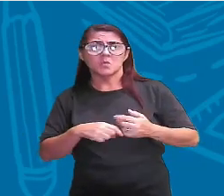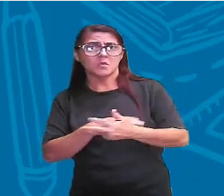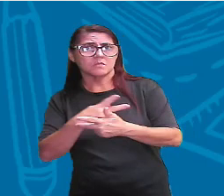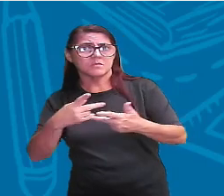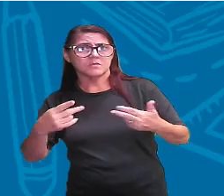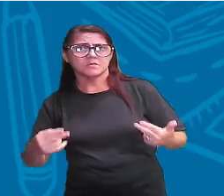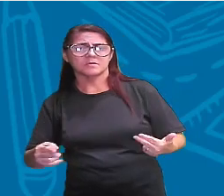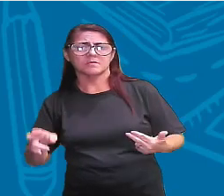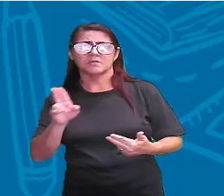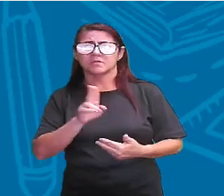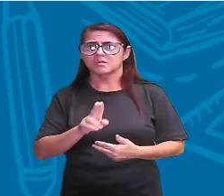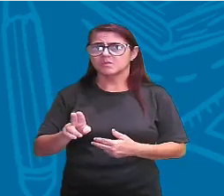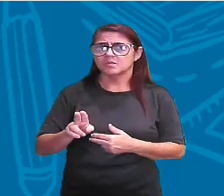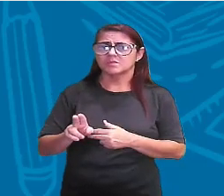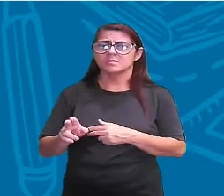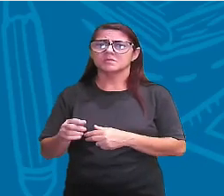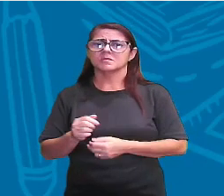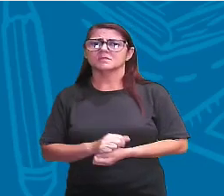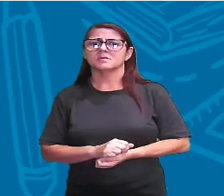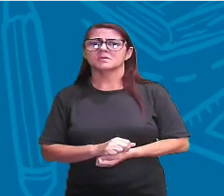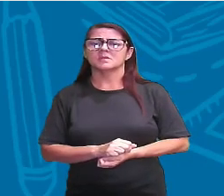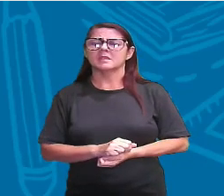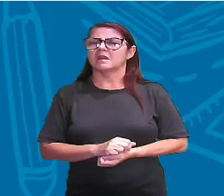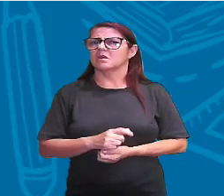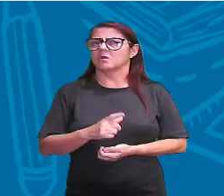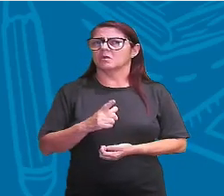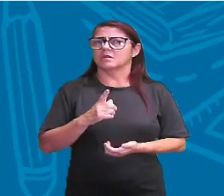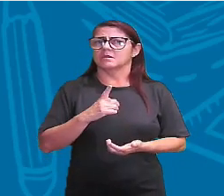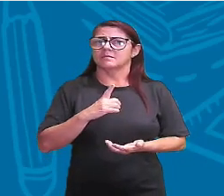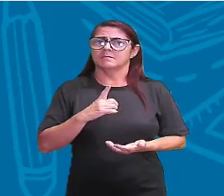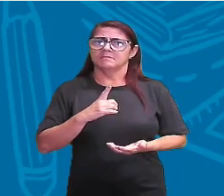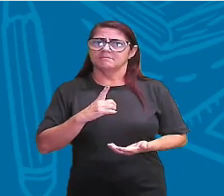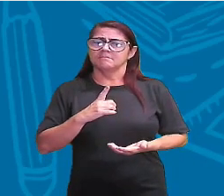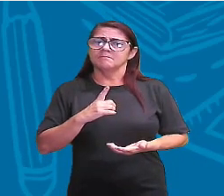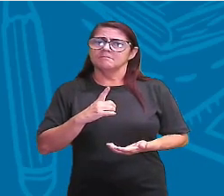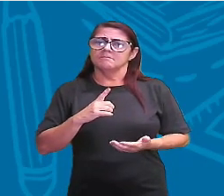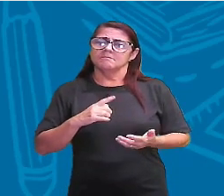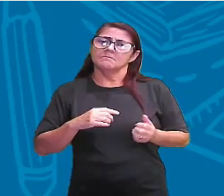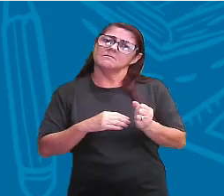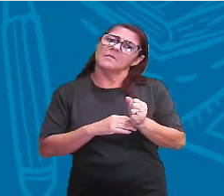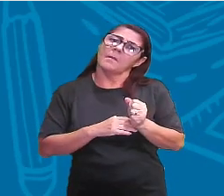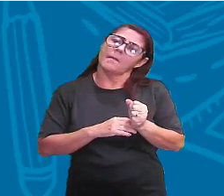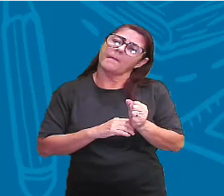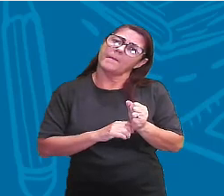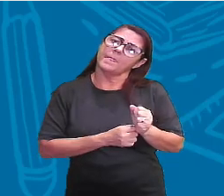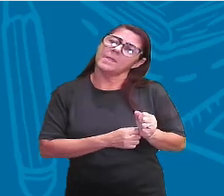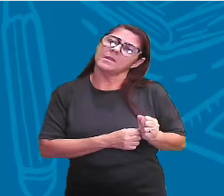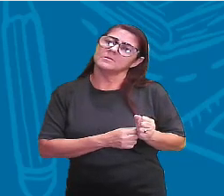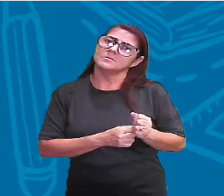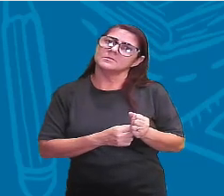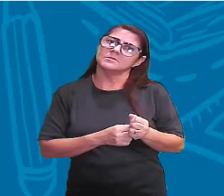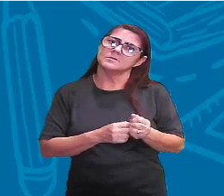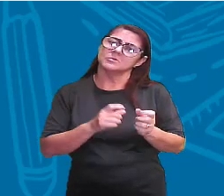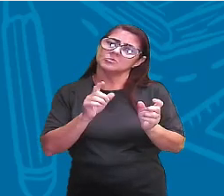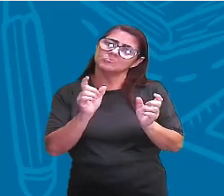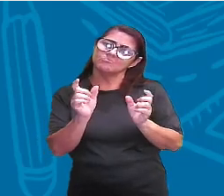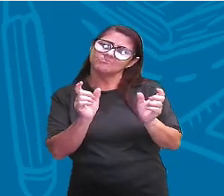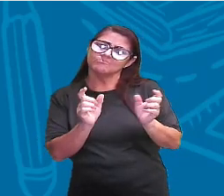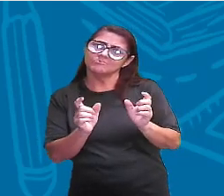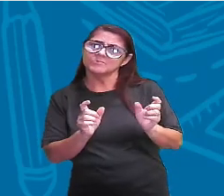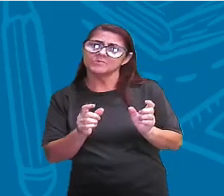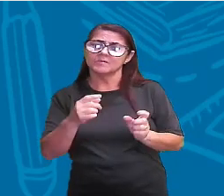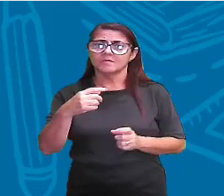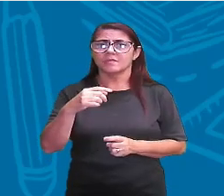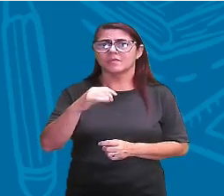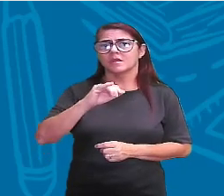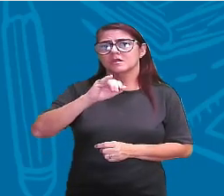já falei, ele se transforma em they quando ele é pronome sujeito. Quando ele for pronome objeto,